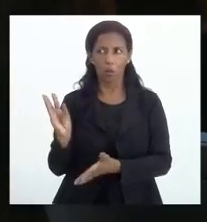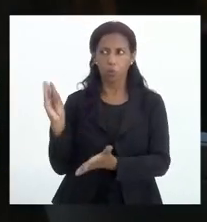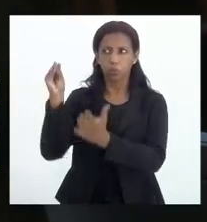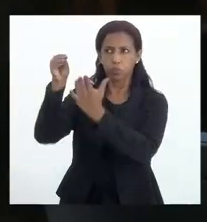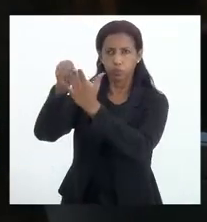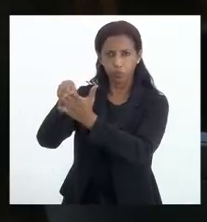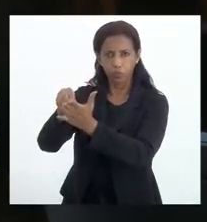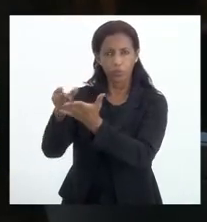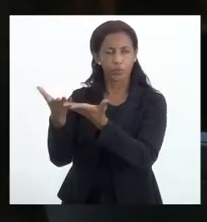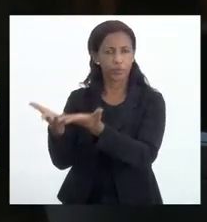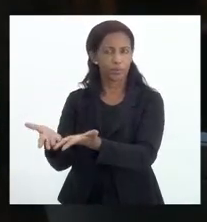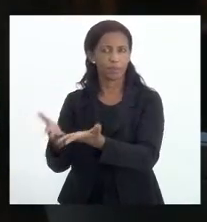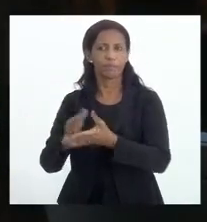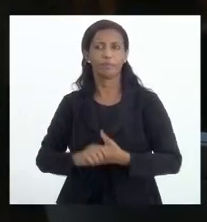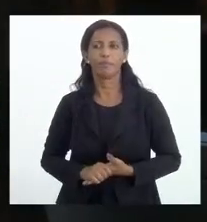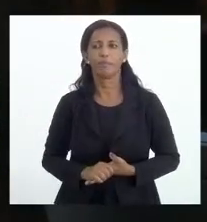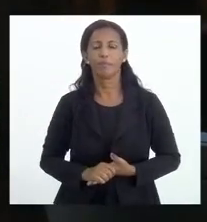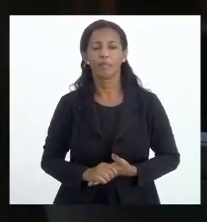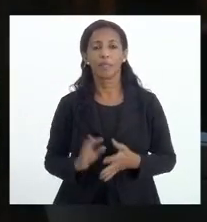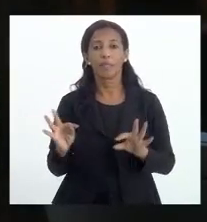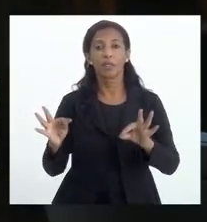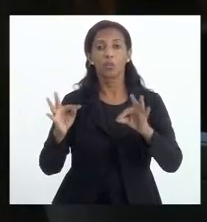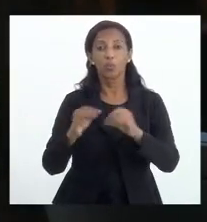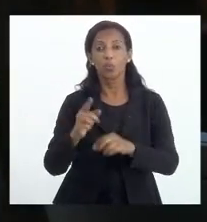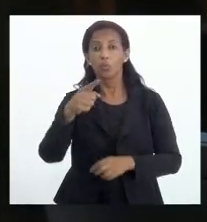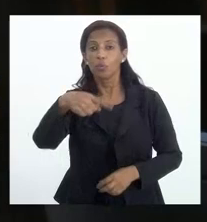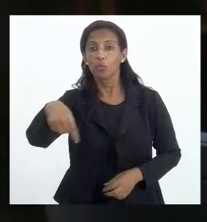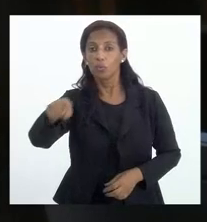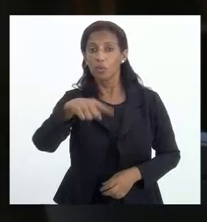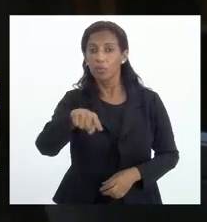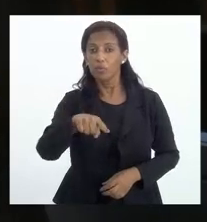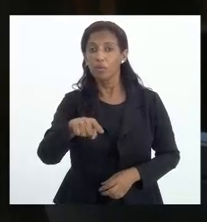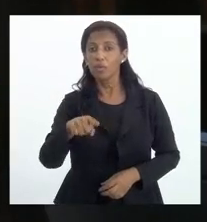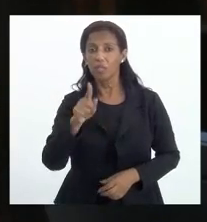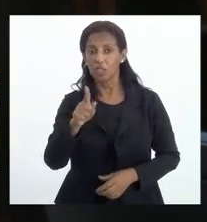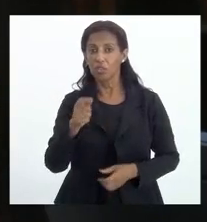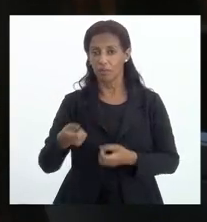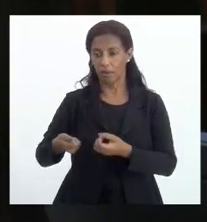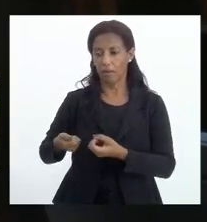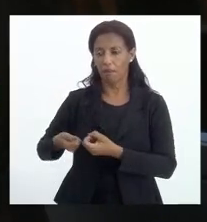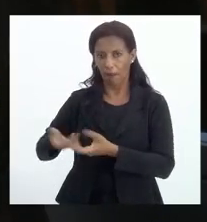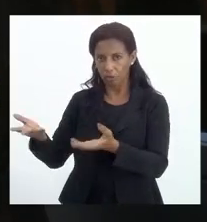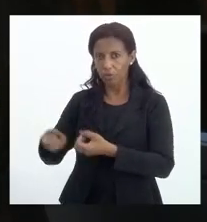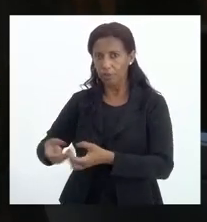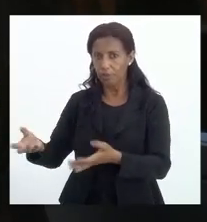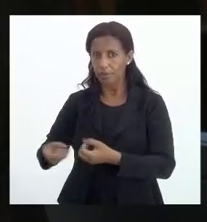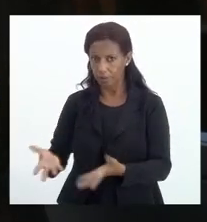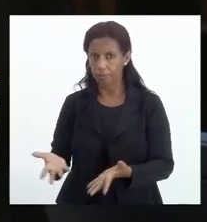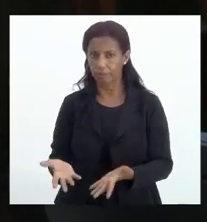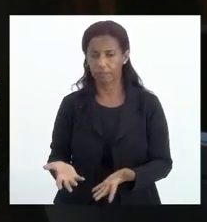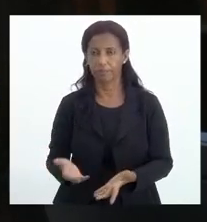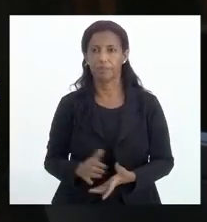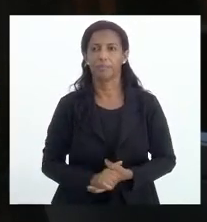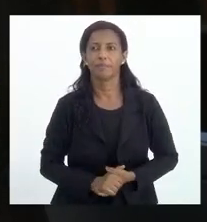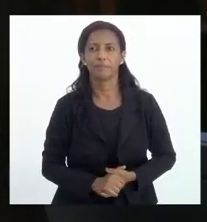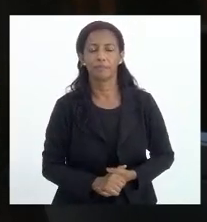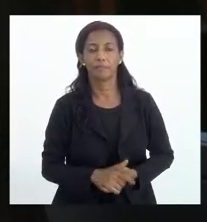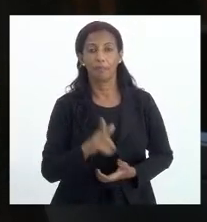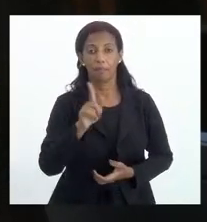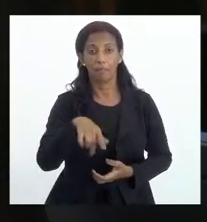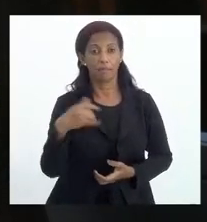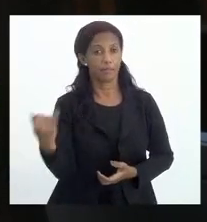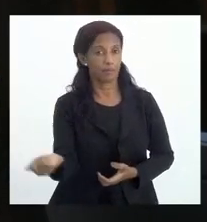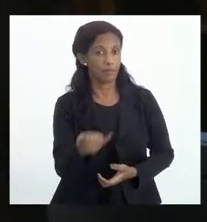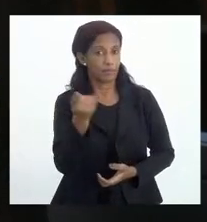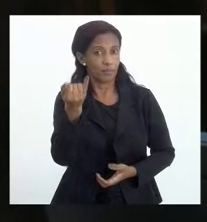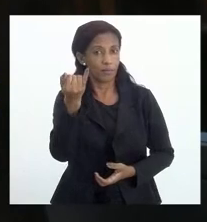aí é aquilo que os senhores vêm consumindo. Então, é importante